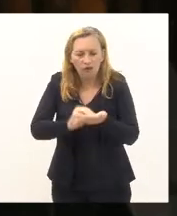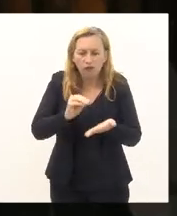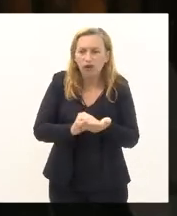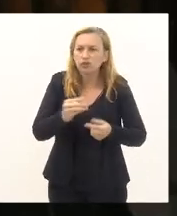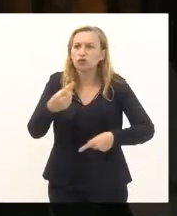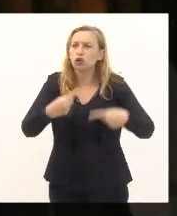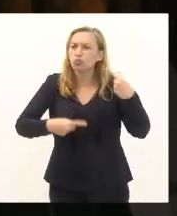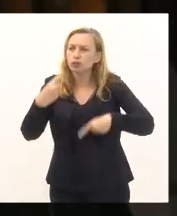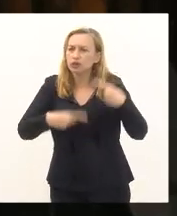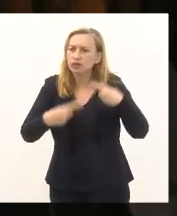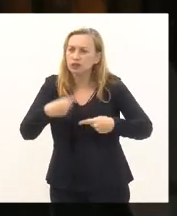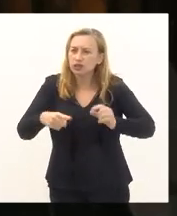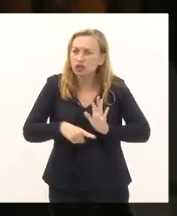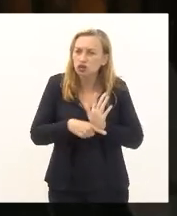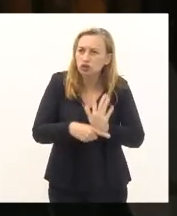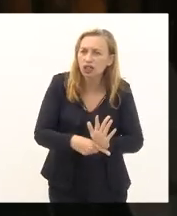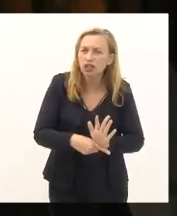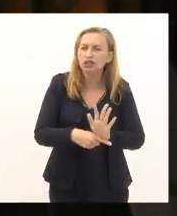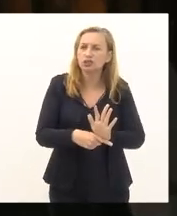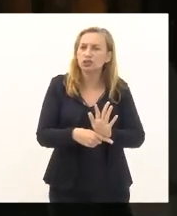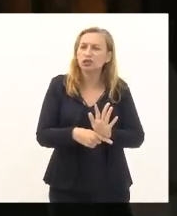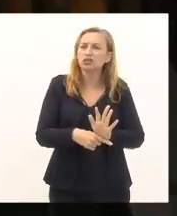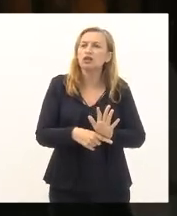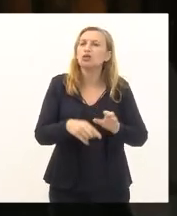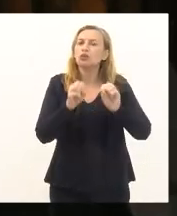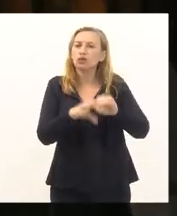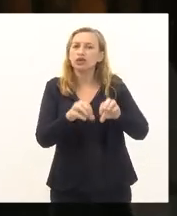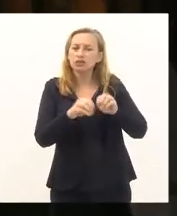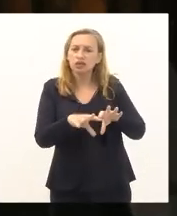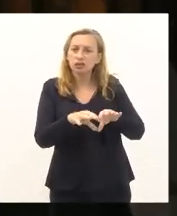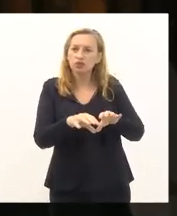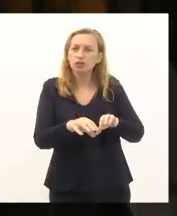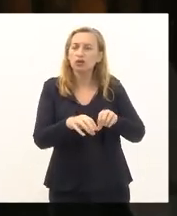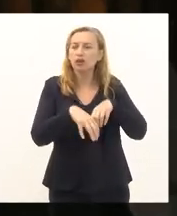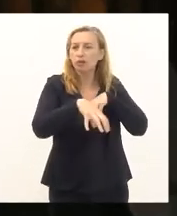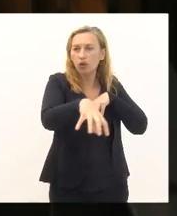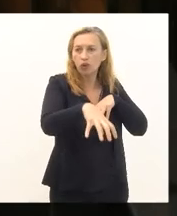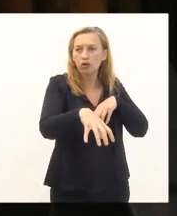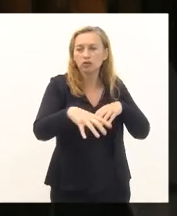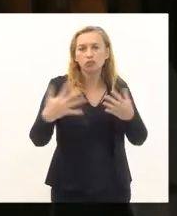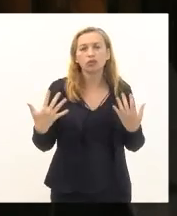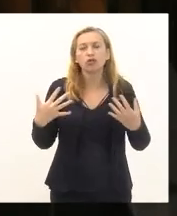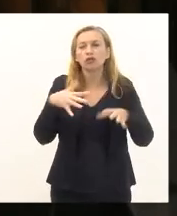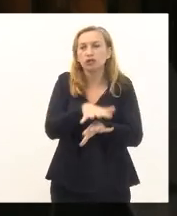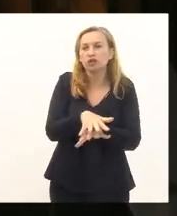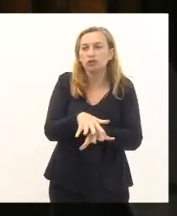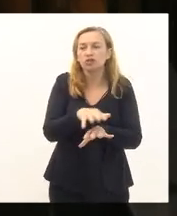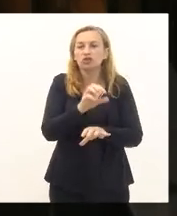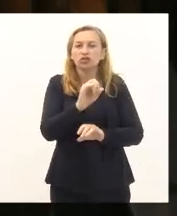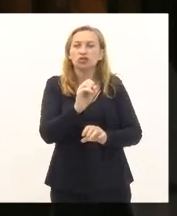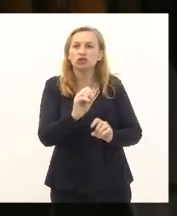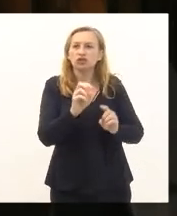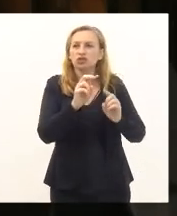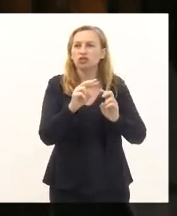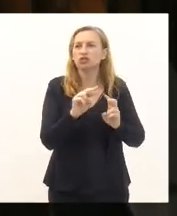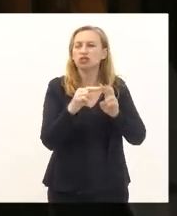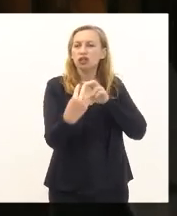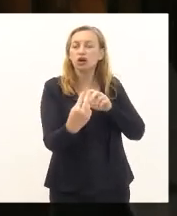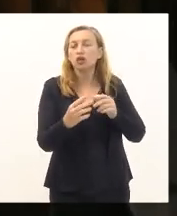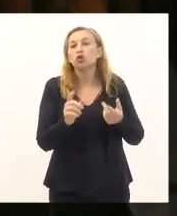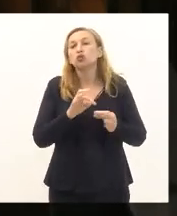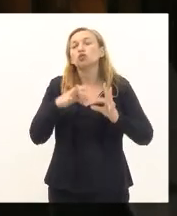que estruturasse o ensino remoto com inclusão digital, tudo isso agravou a